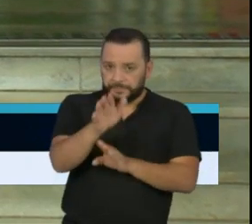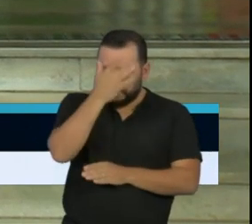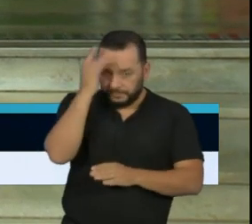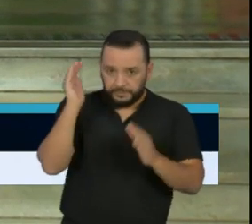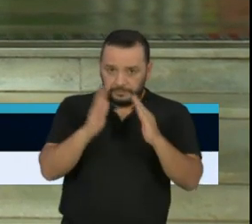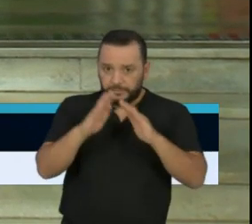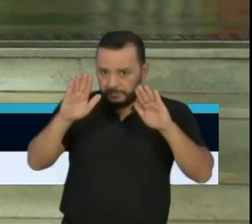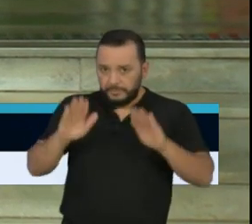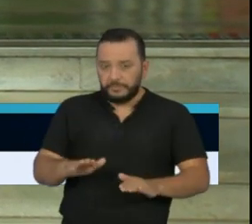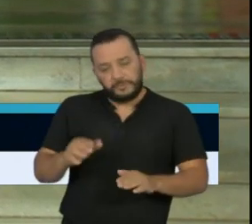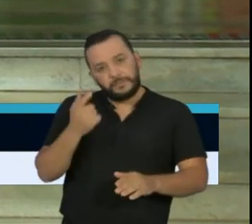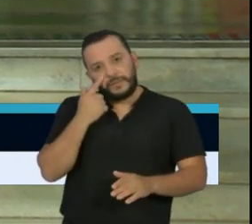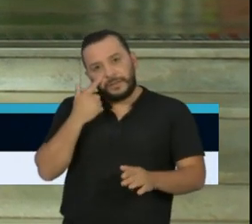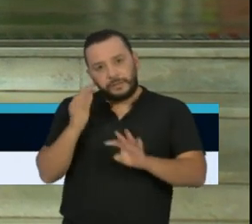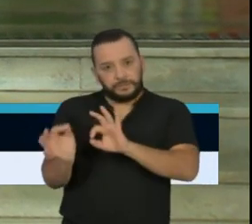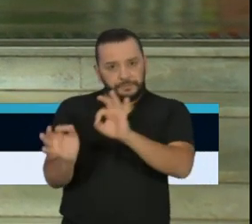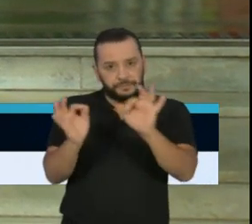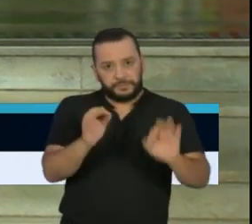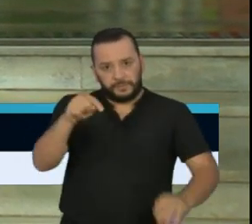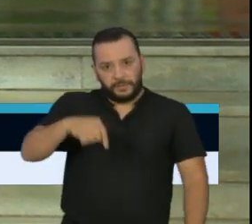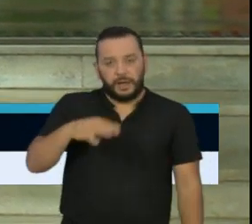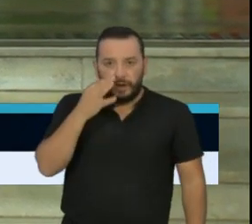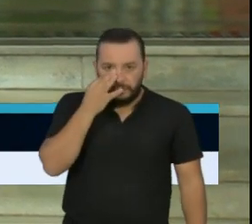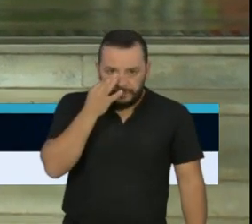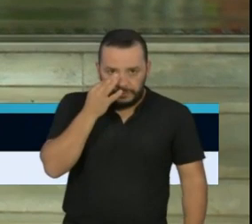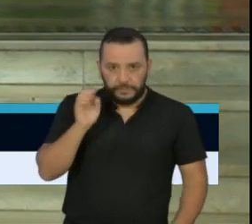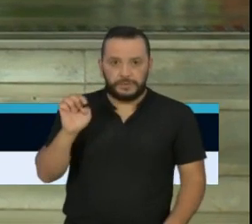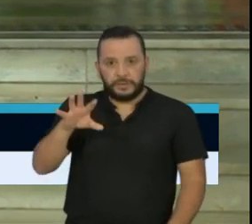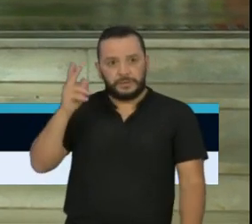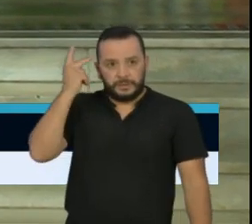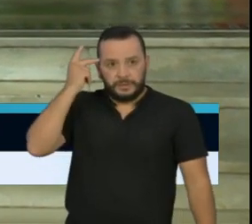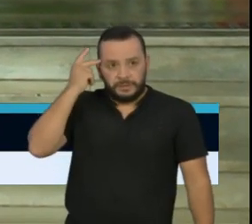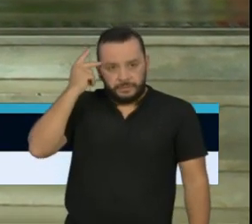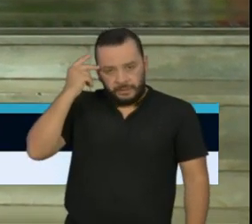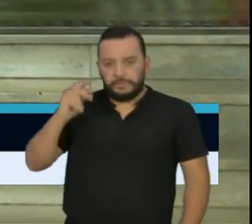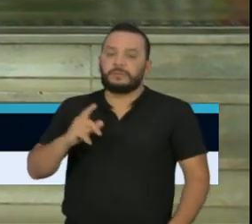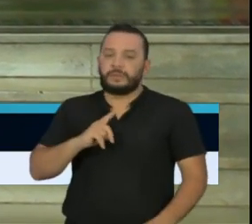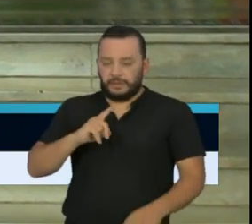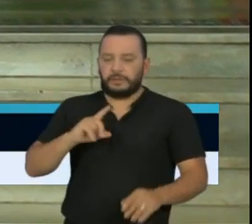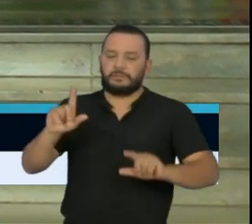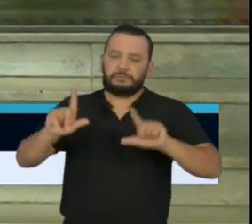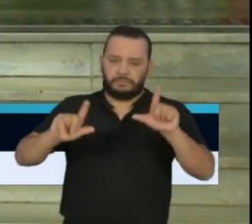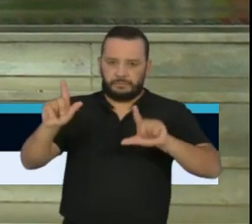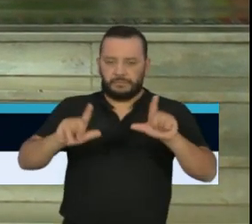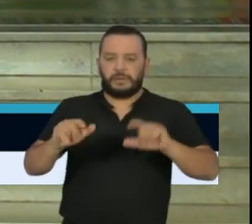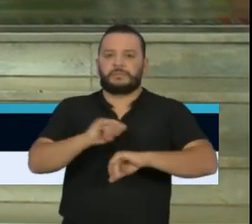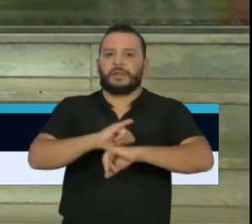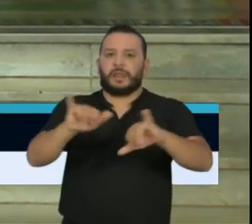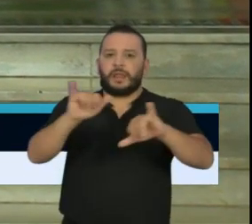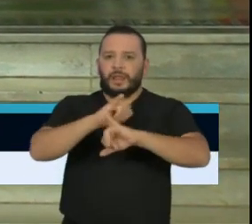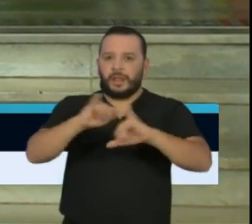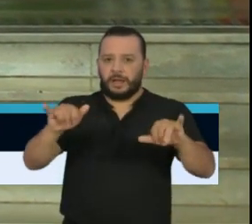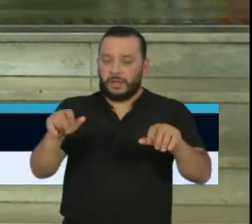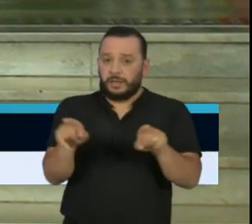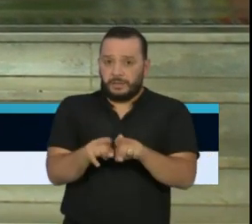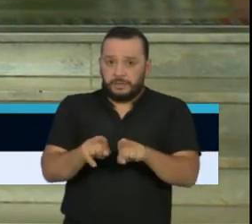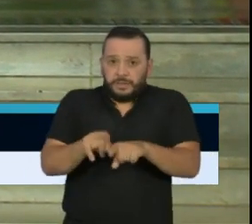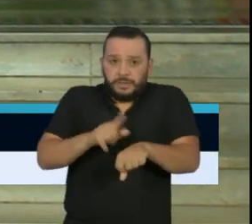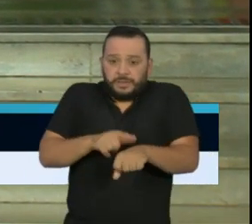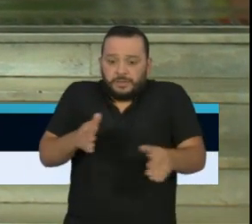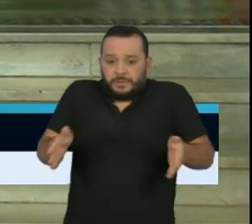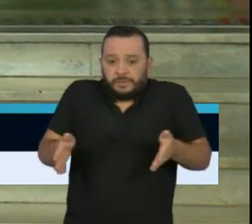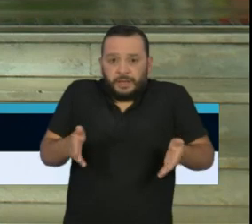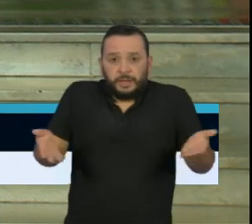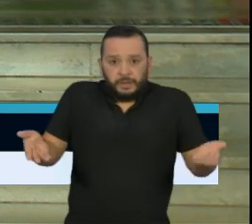nos assistindo, nos acompanhando aqui ao vivo em todo o estado de São Paulo, pelas emissoras que estão fazendo a sua transmissão. Neste momento, por